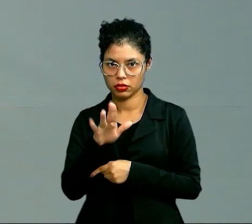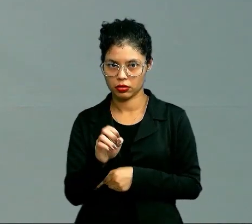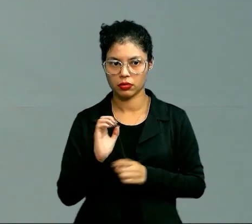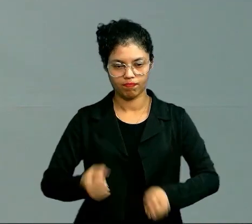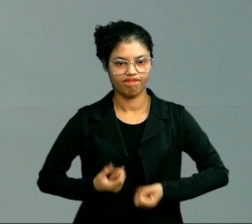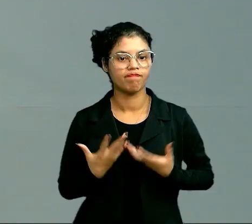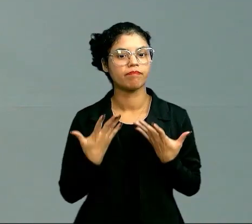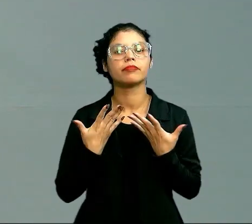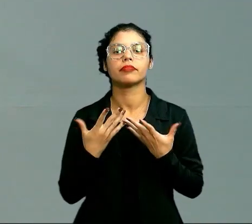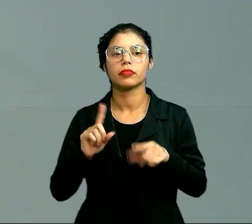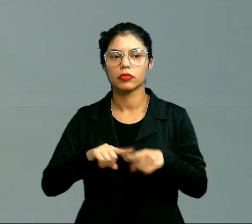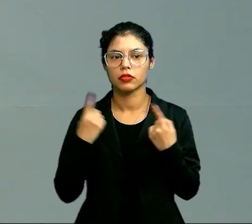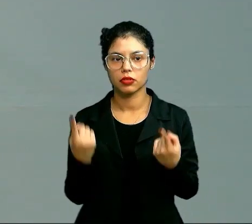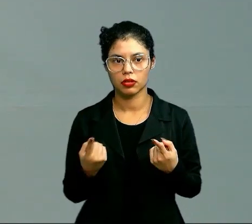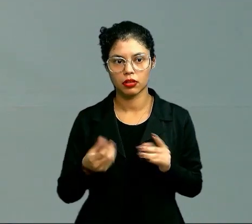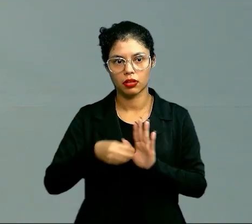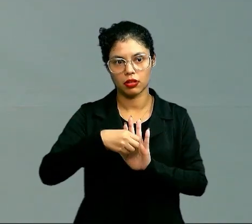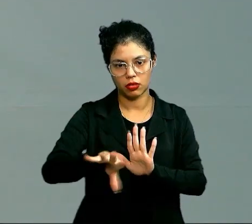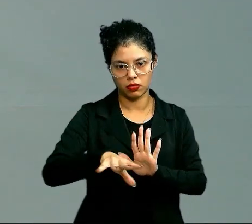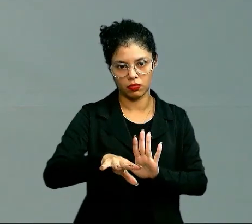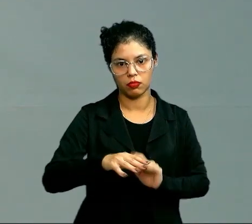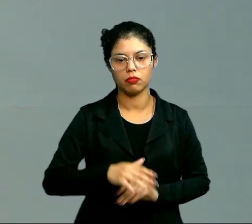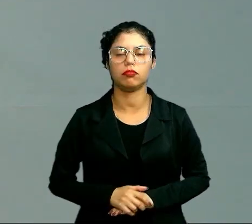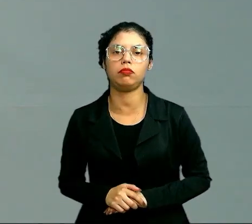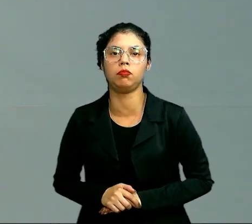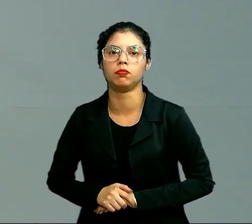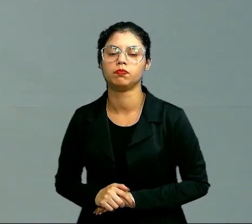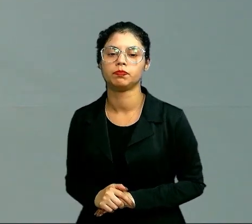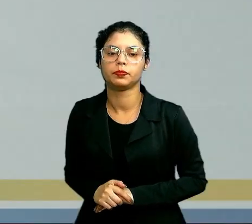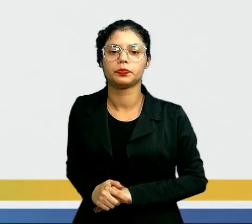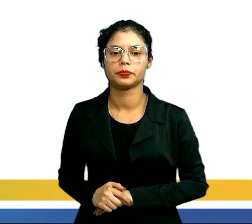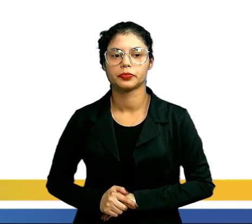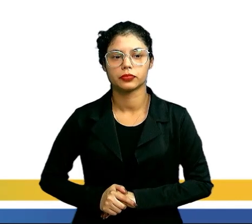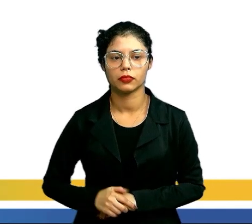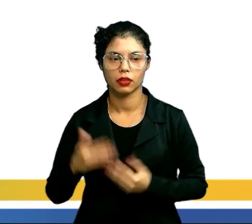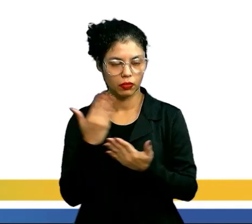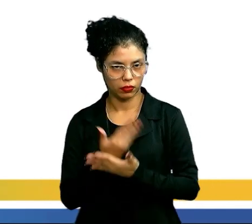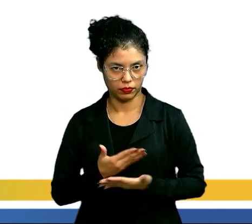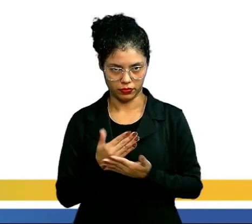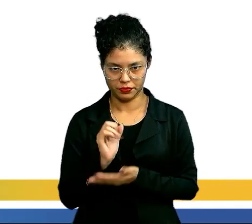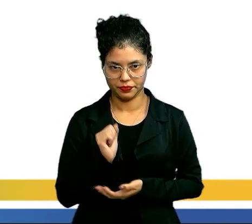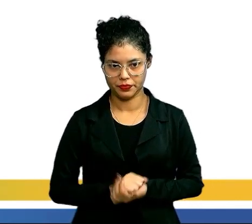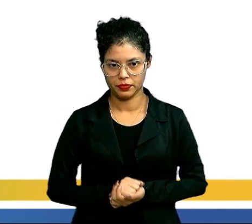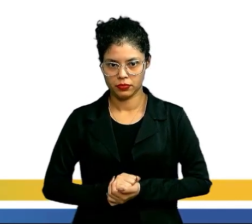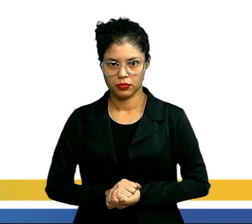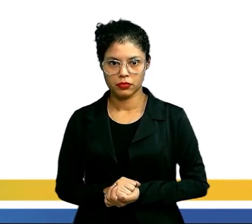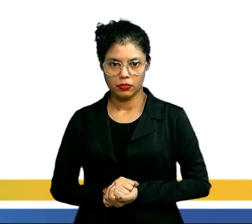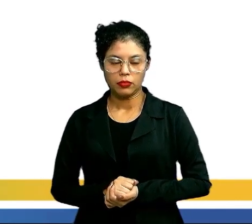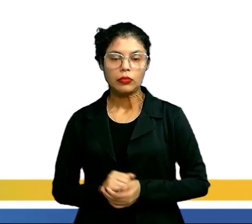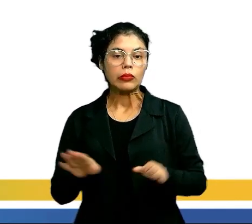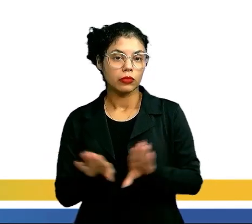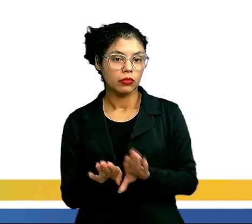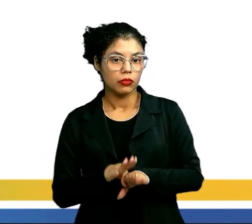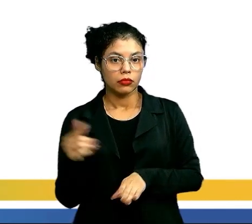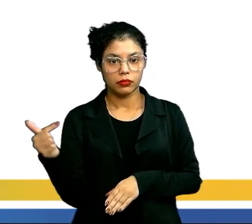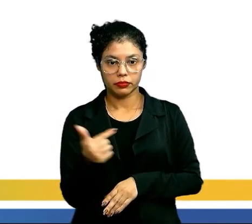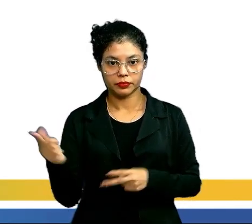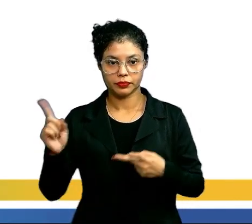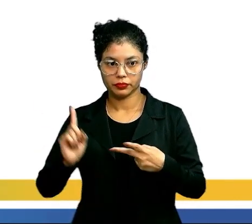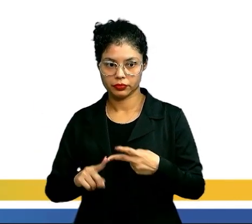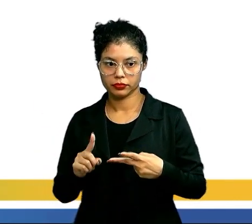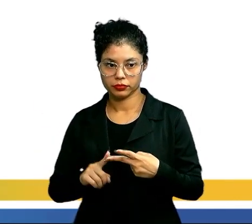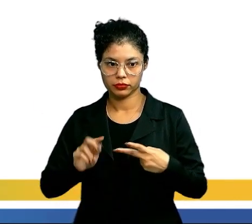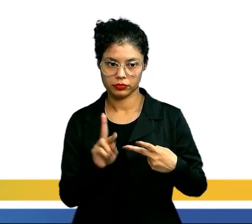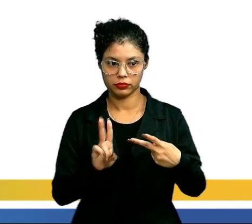se manifesta, mas ele transmite, tá certo? Então, tem que ter cuidado aí. A gente tem uma segunda situação,